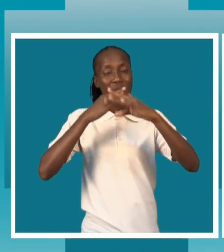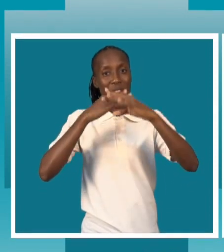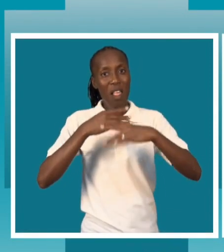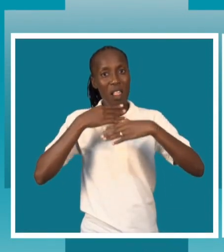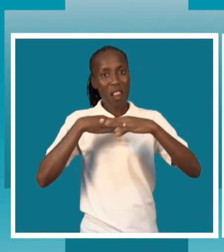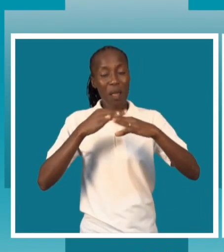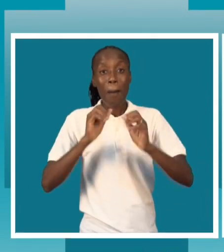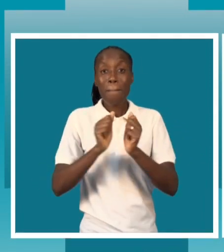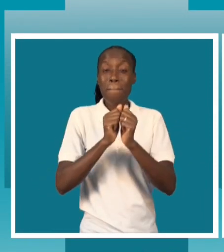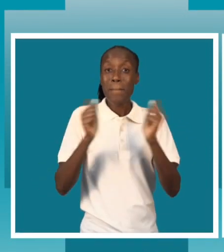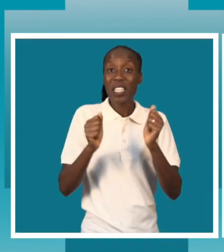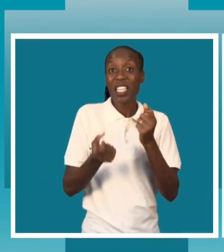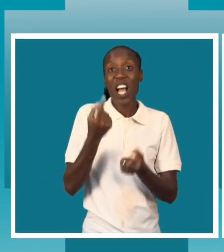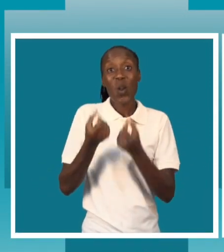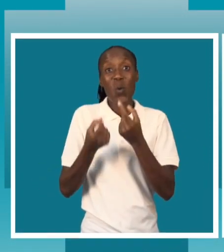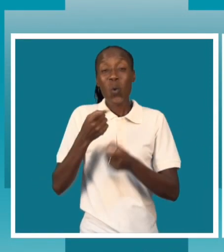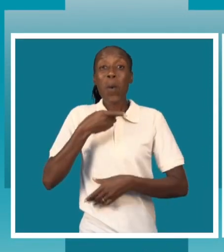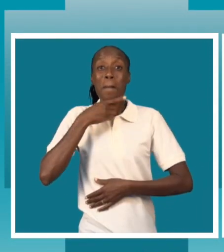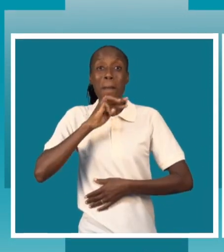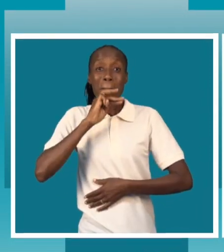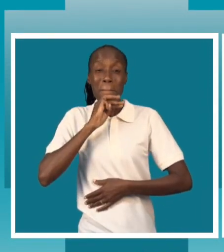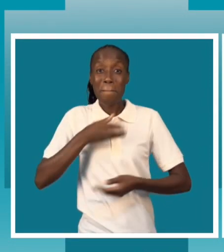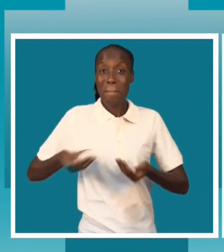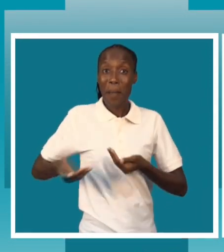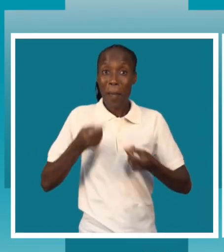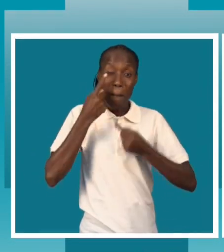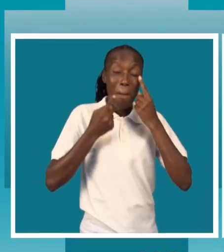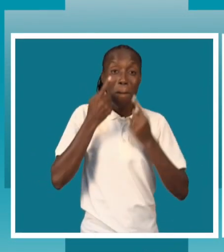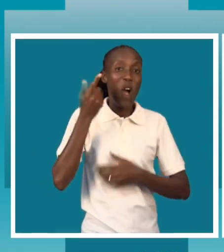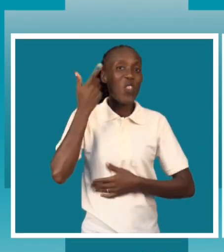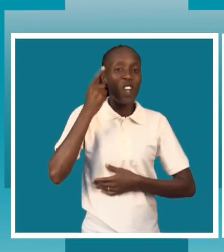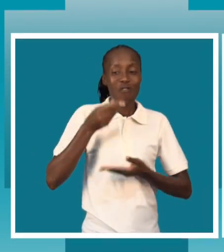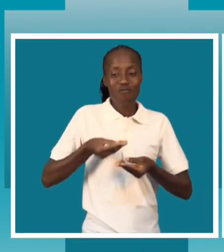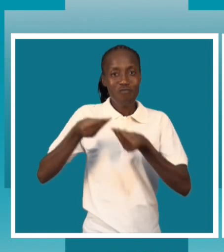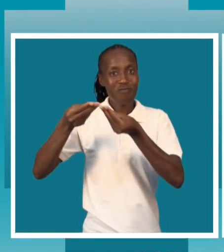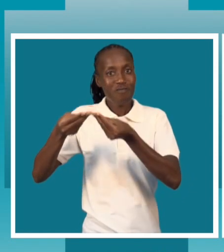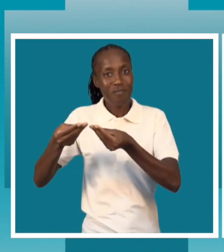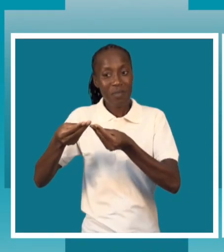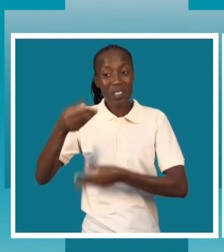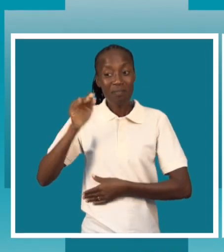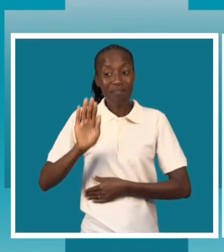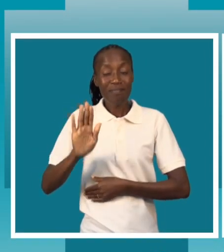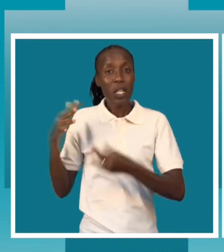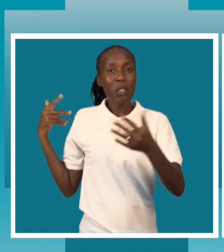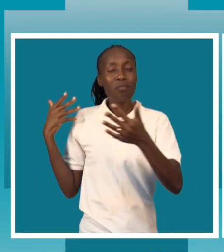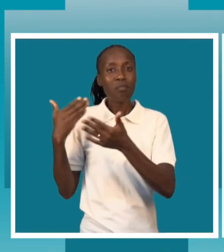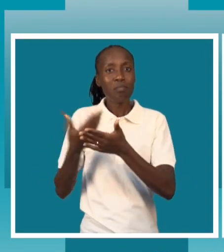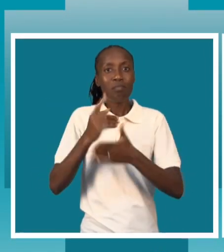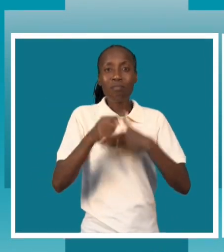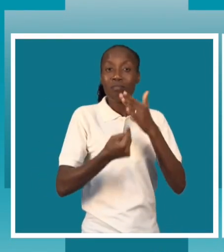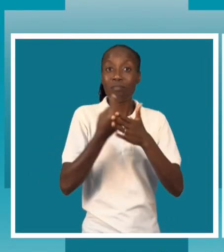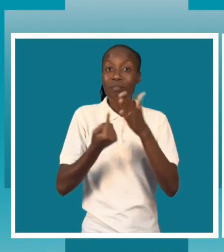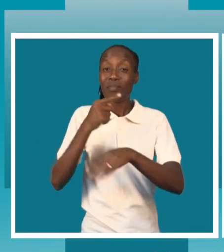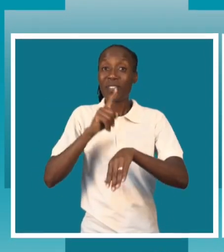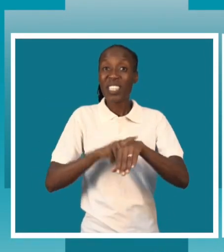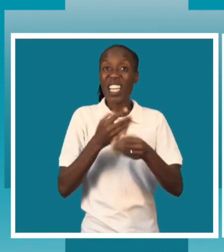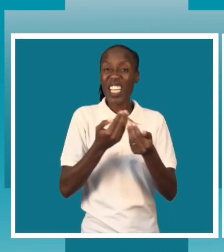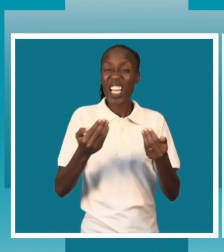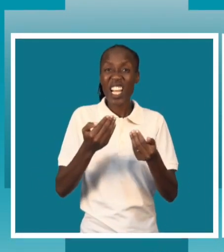não sei quantos. Infelizmente, alguns pais hoje, quando a criança chora, dão o telefone. E passado algum tempo, a criança já não